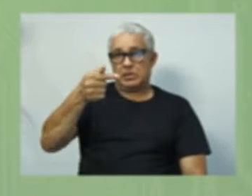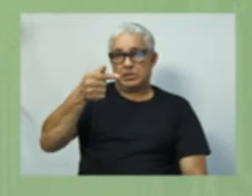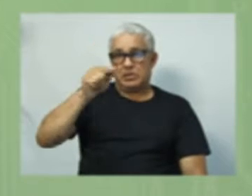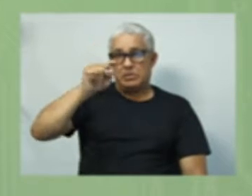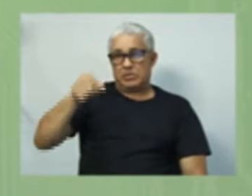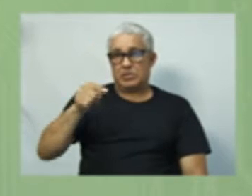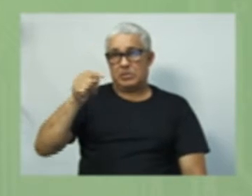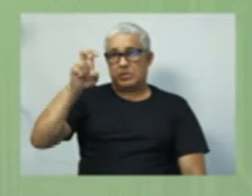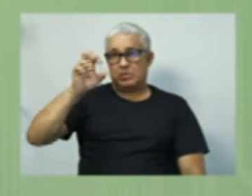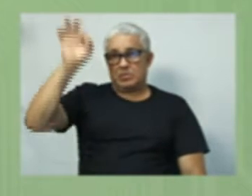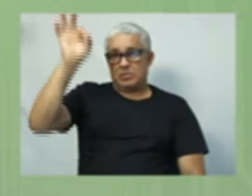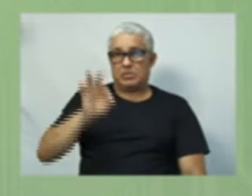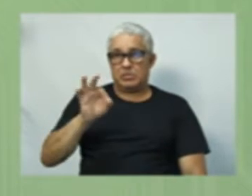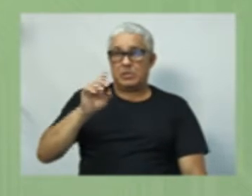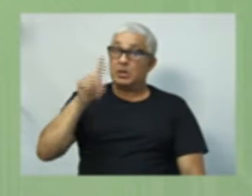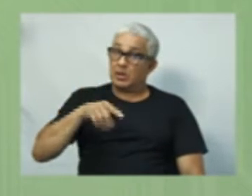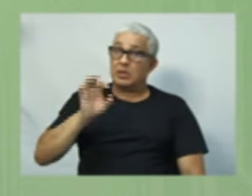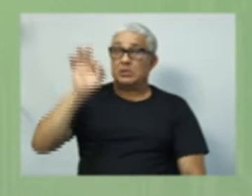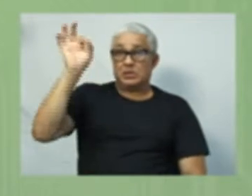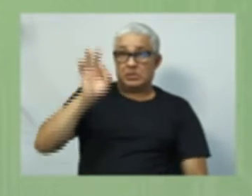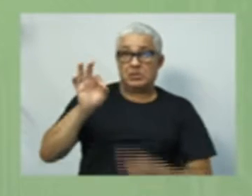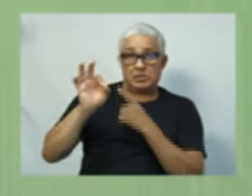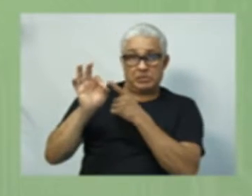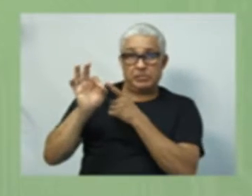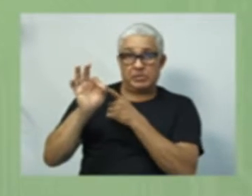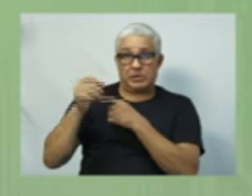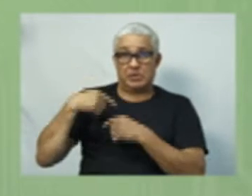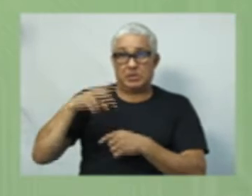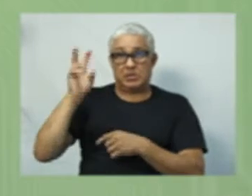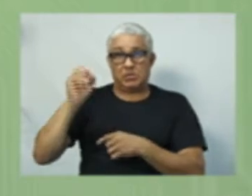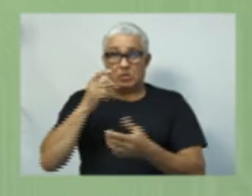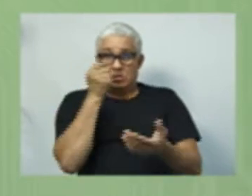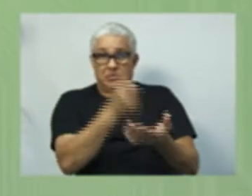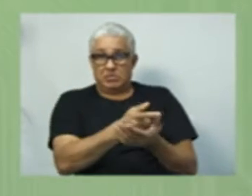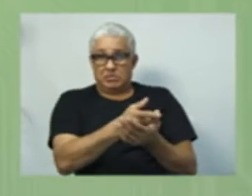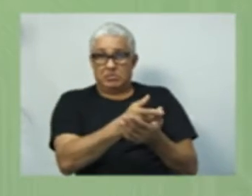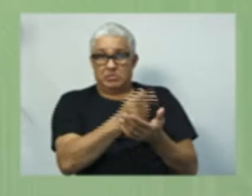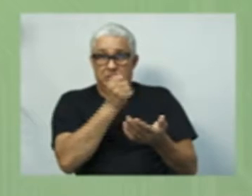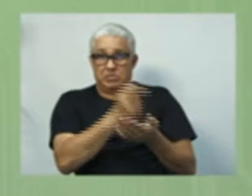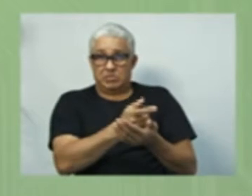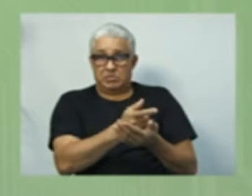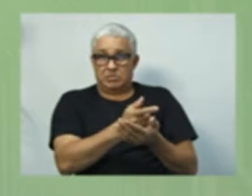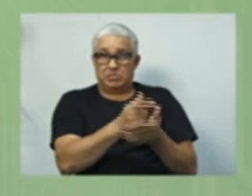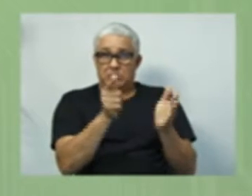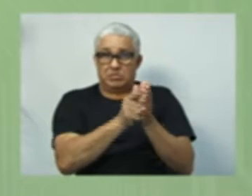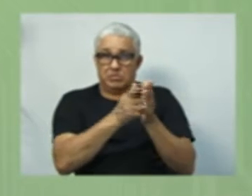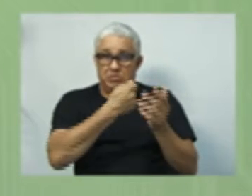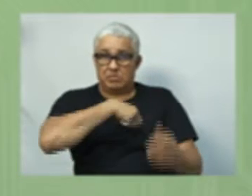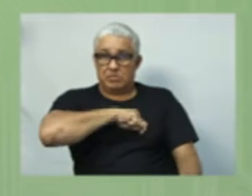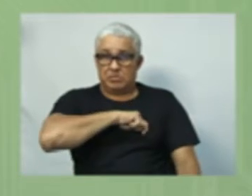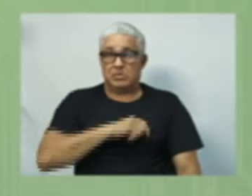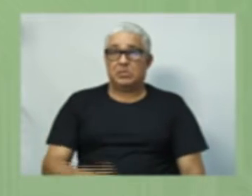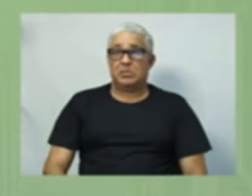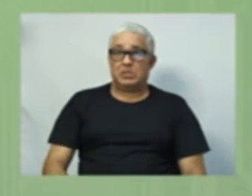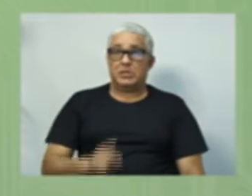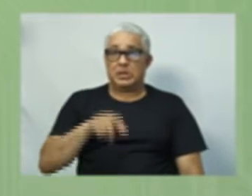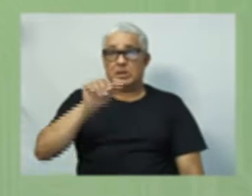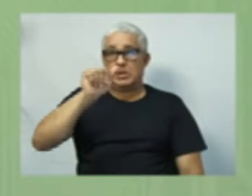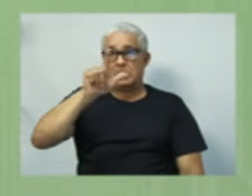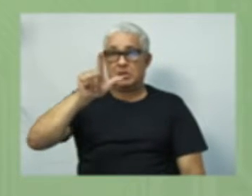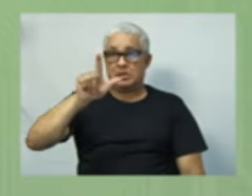17,5%. Então, esse é o percentual que eu vou cobrar em cima daquela nota fiscal. Então, isso é a